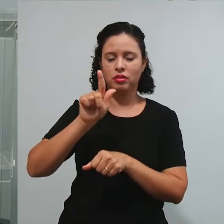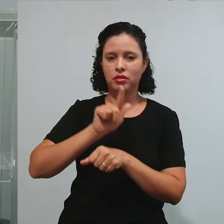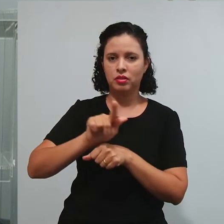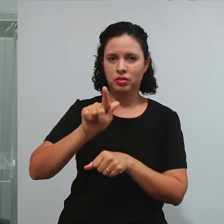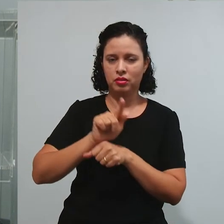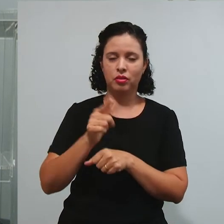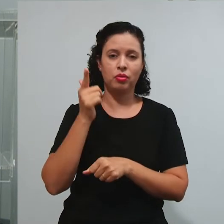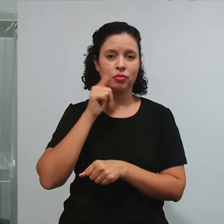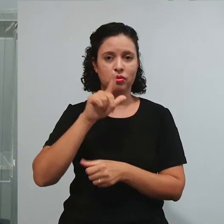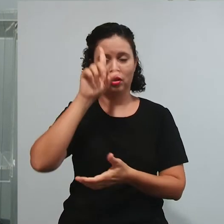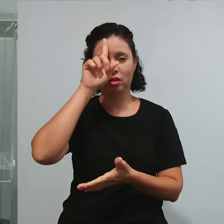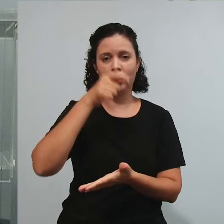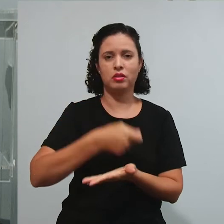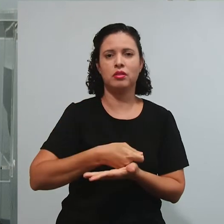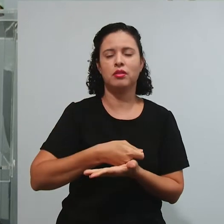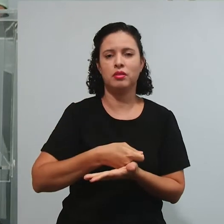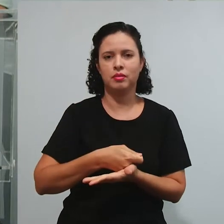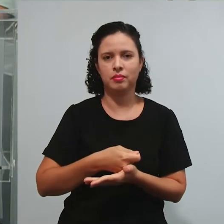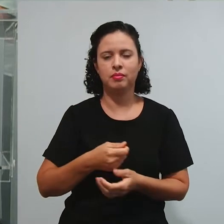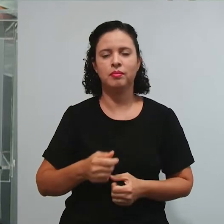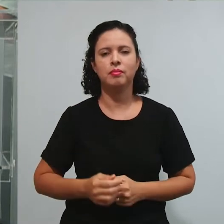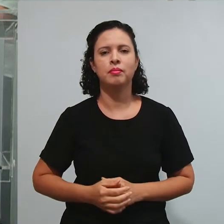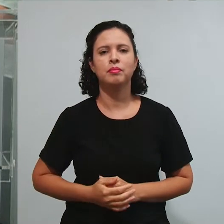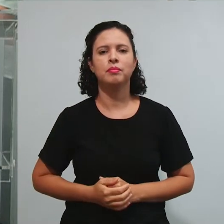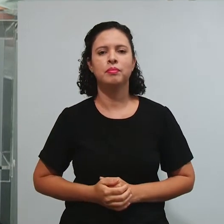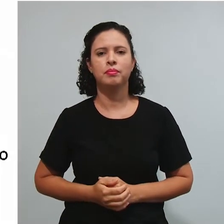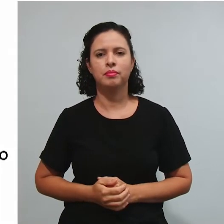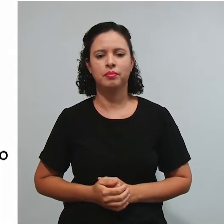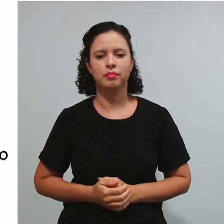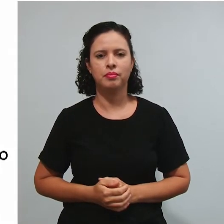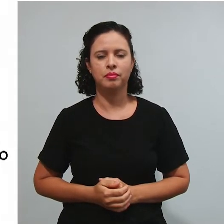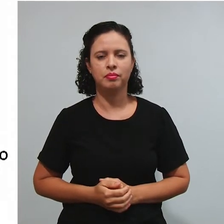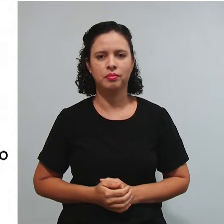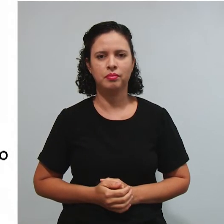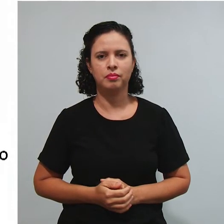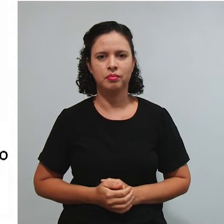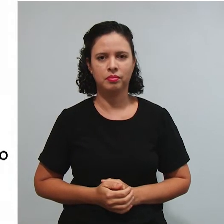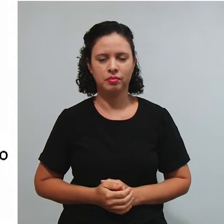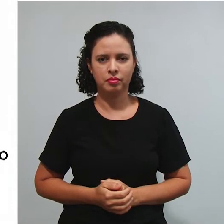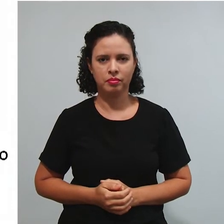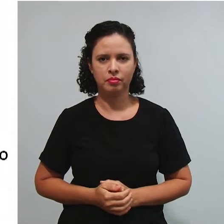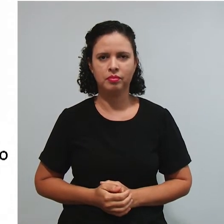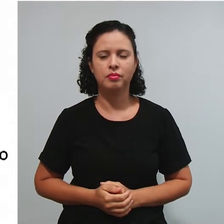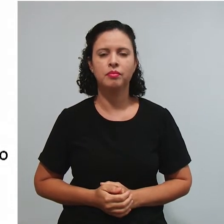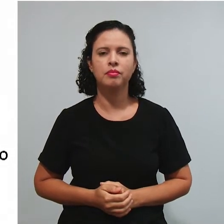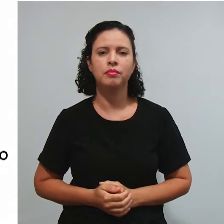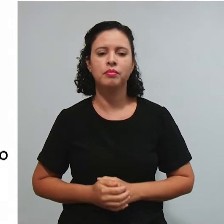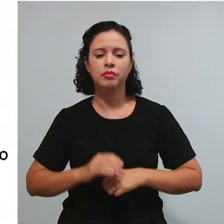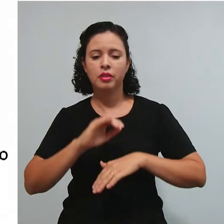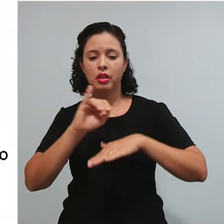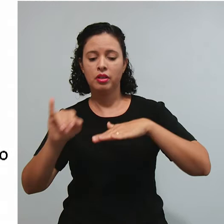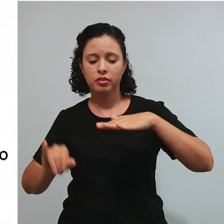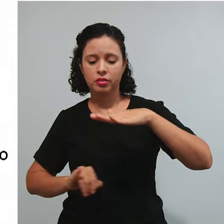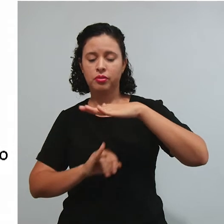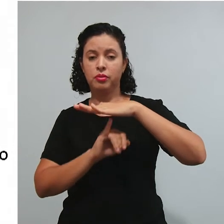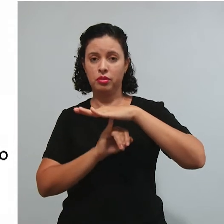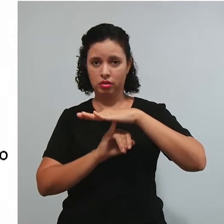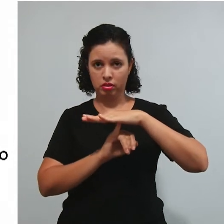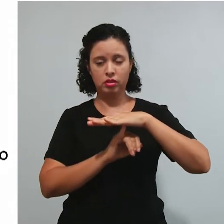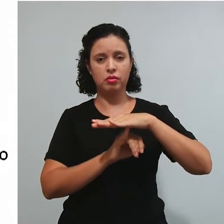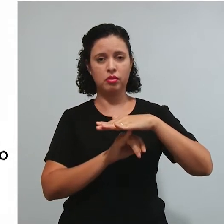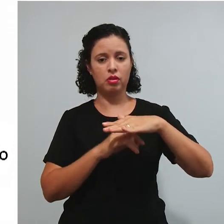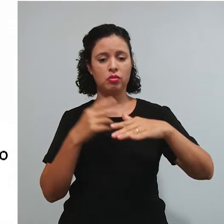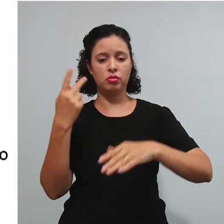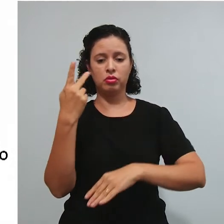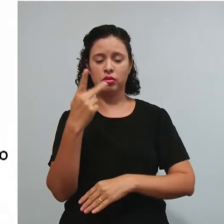de decisão, tá certo? Bem, com relação a uma organização, ela